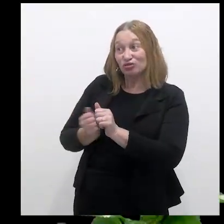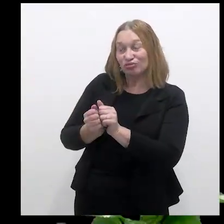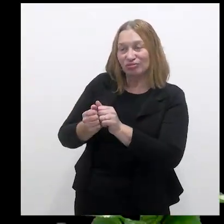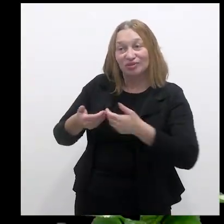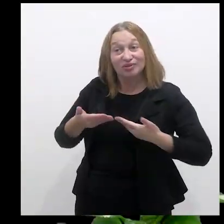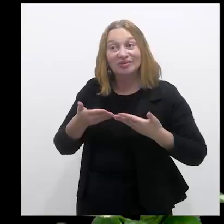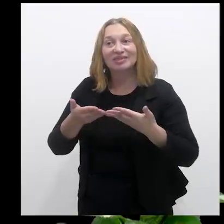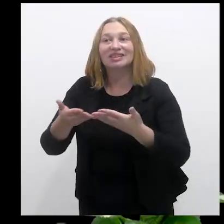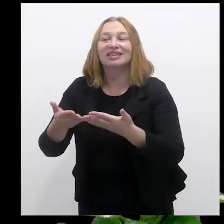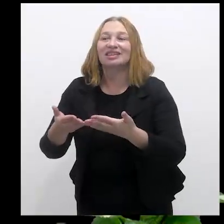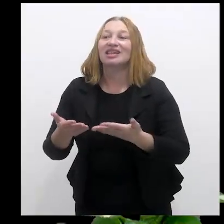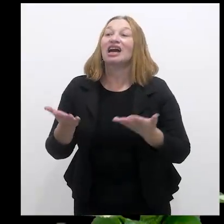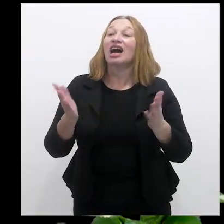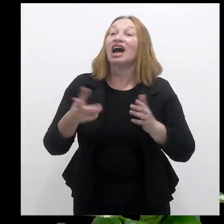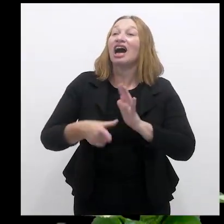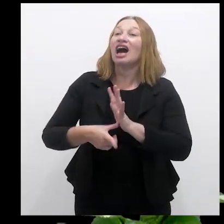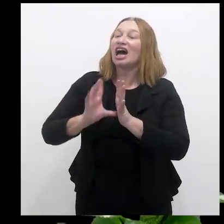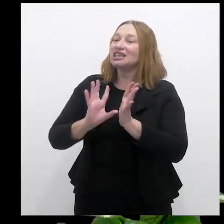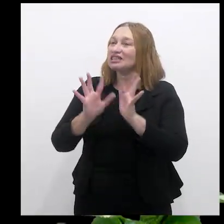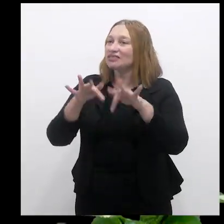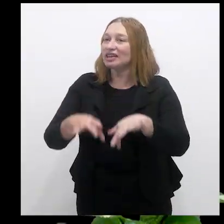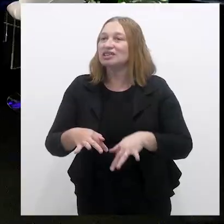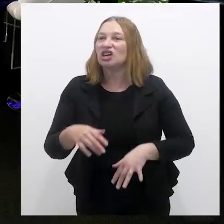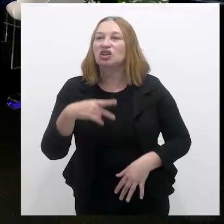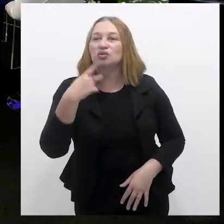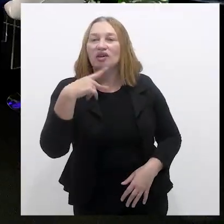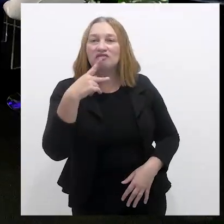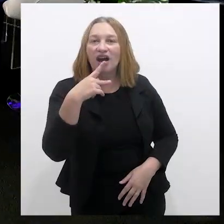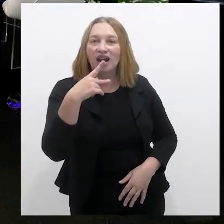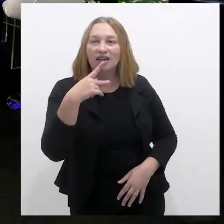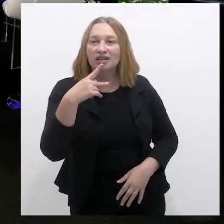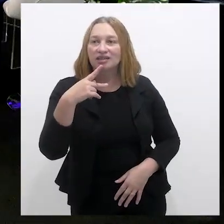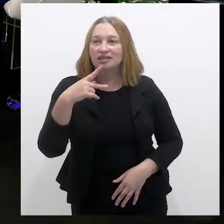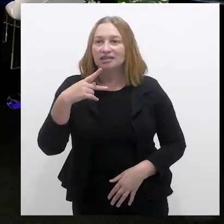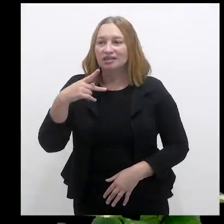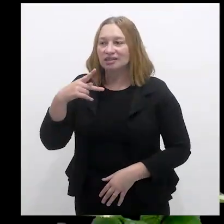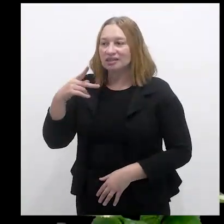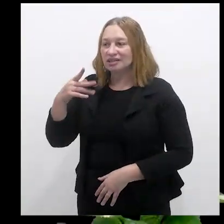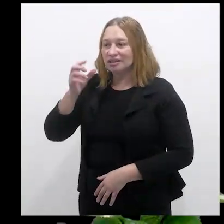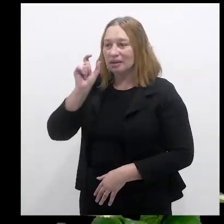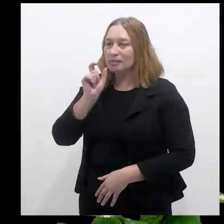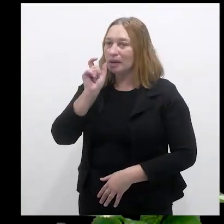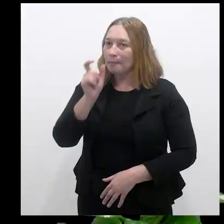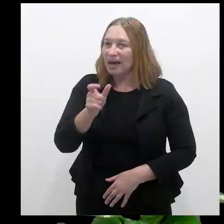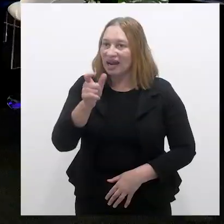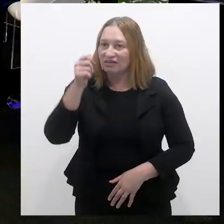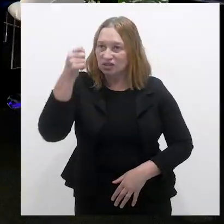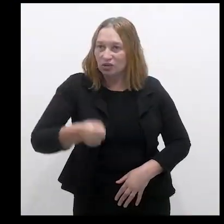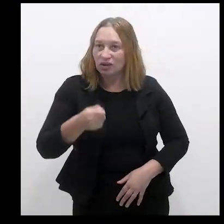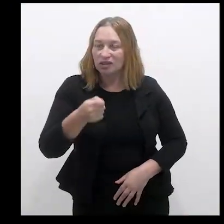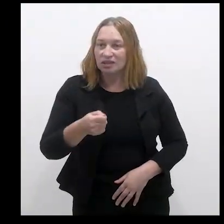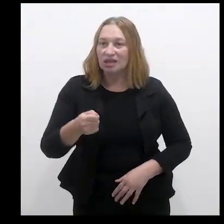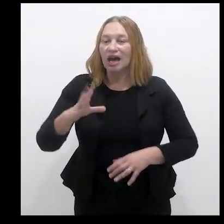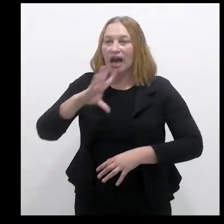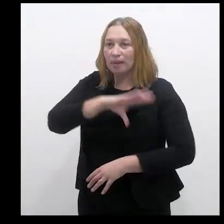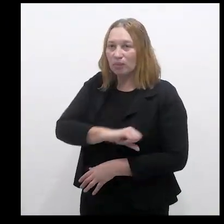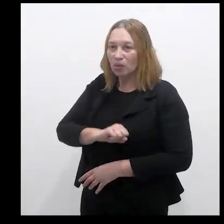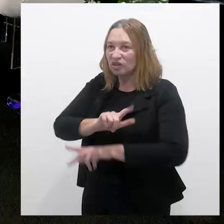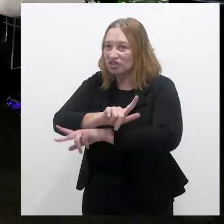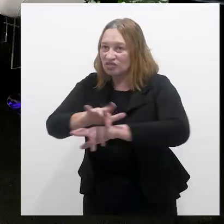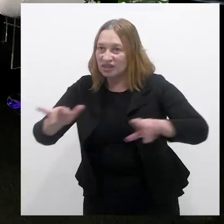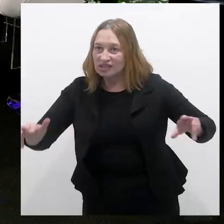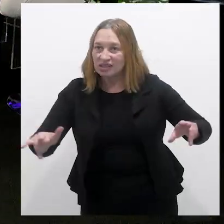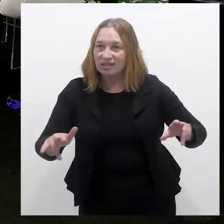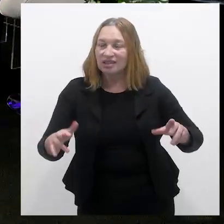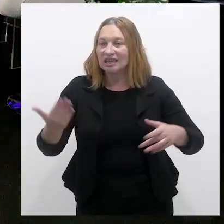né? A gente precisa de companhias funcionando, não é isso? Sim. Antes da gente encerrar nosso programa, sua palavra de ordem, Pedro. Amor. A sua,